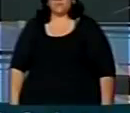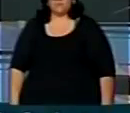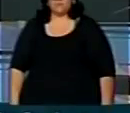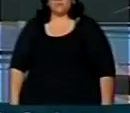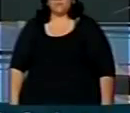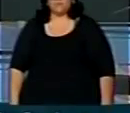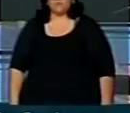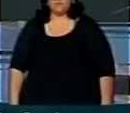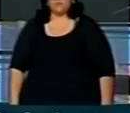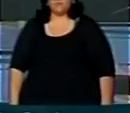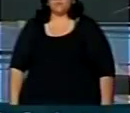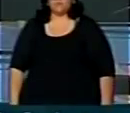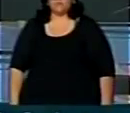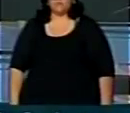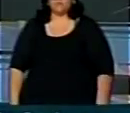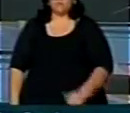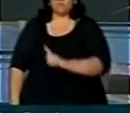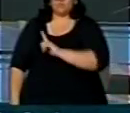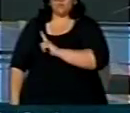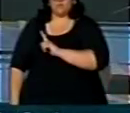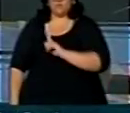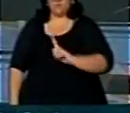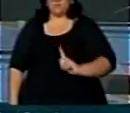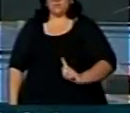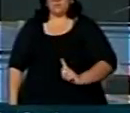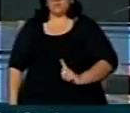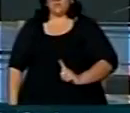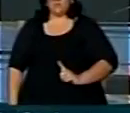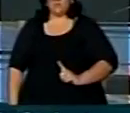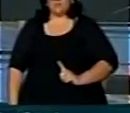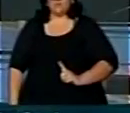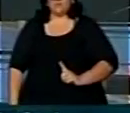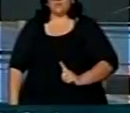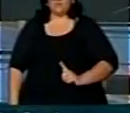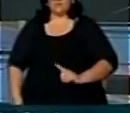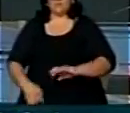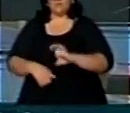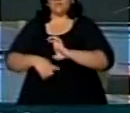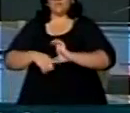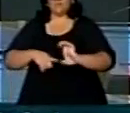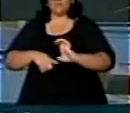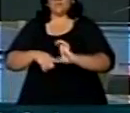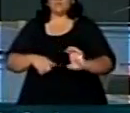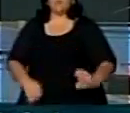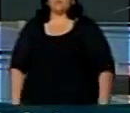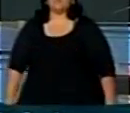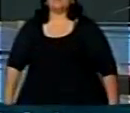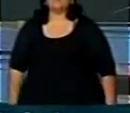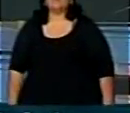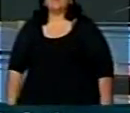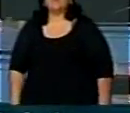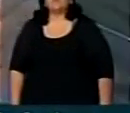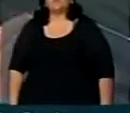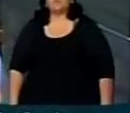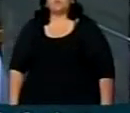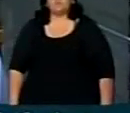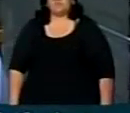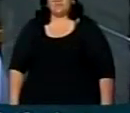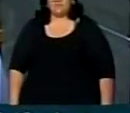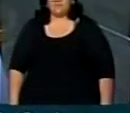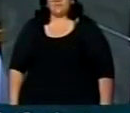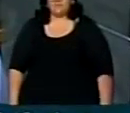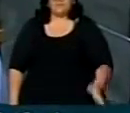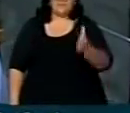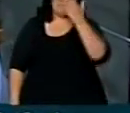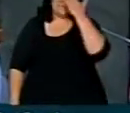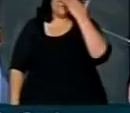Nosso querido governador. Muito obrigado pelo tom de voz. Em segundo lugar, governador, é vontade